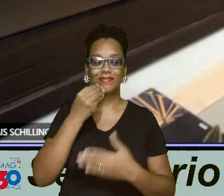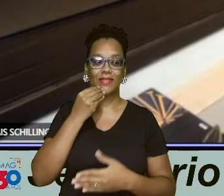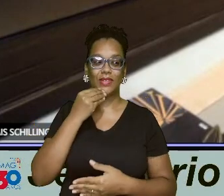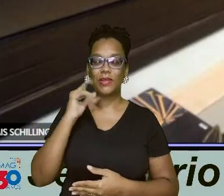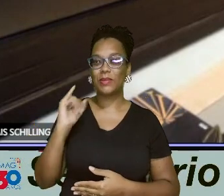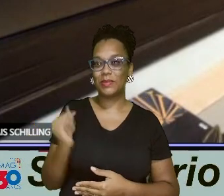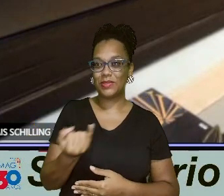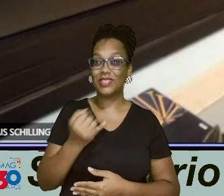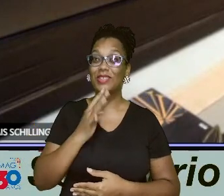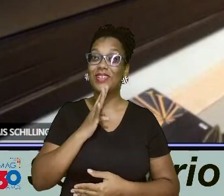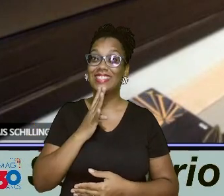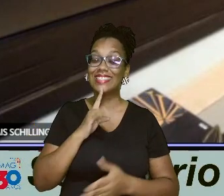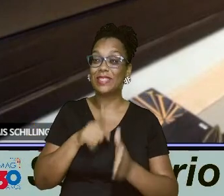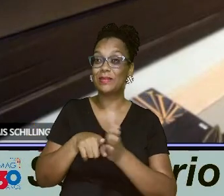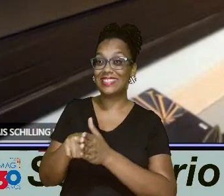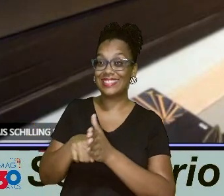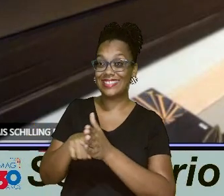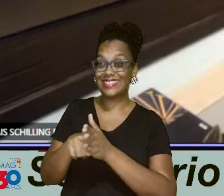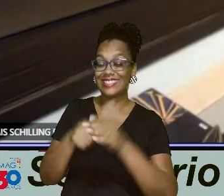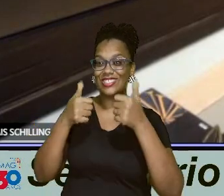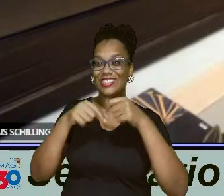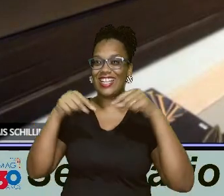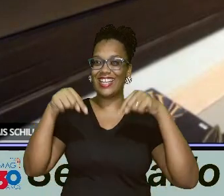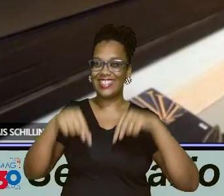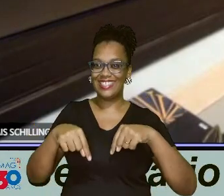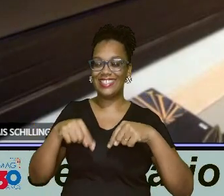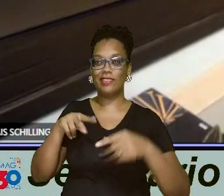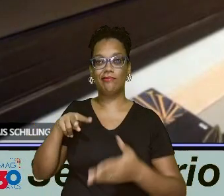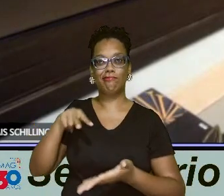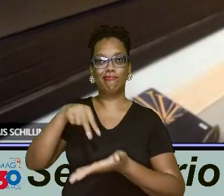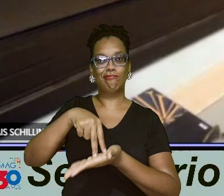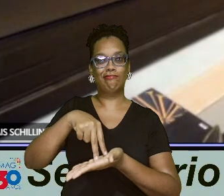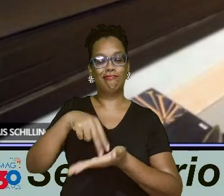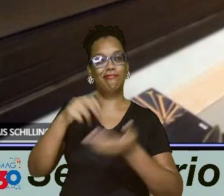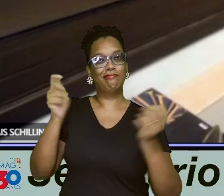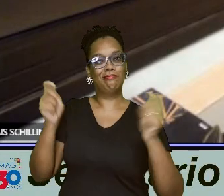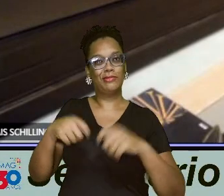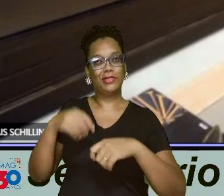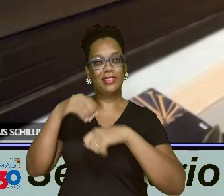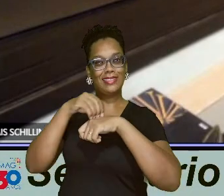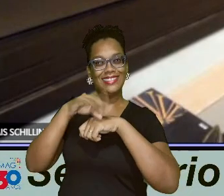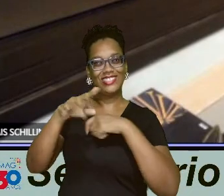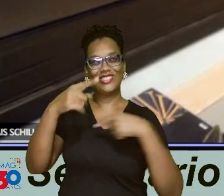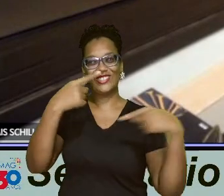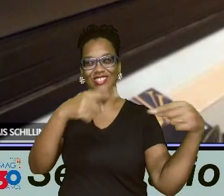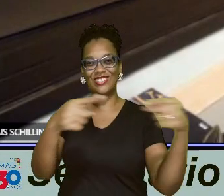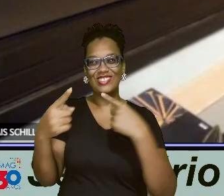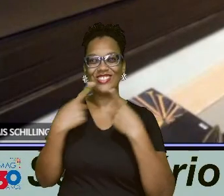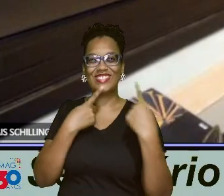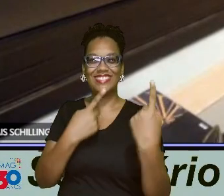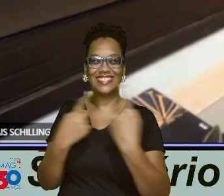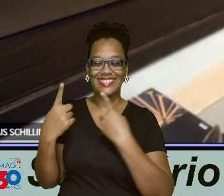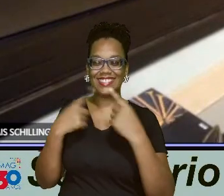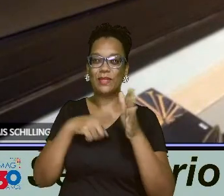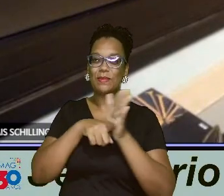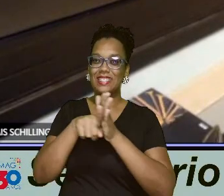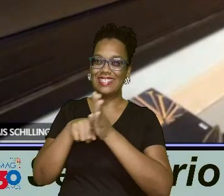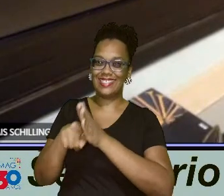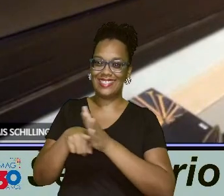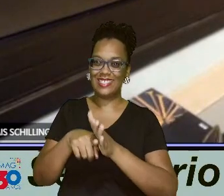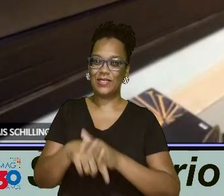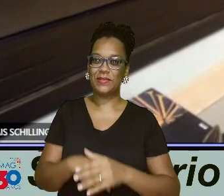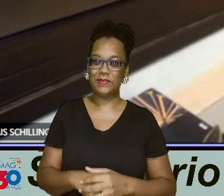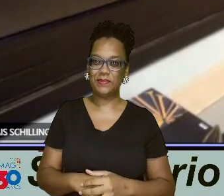de conhecer a pesquisa e de estar aqui numa posição de poder, eventualmente, dialogar com os pesquisadores,